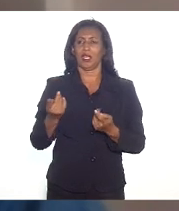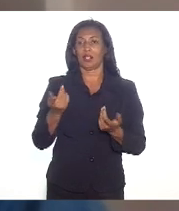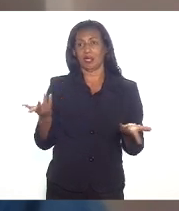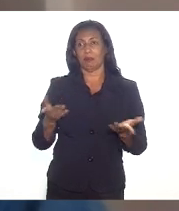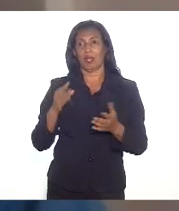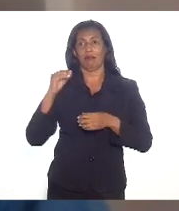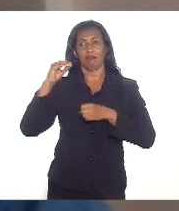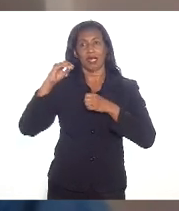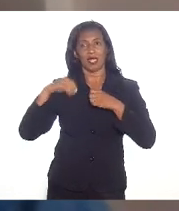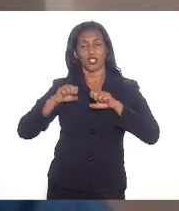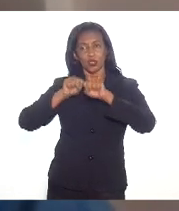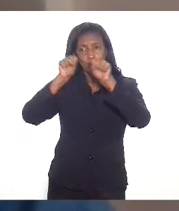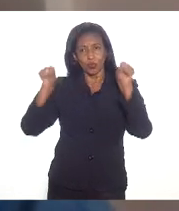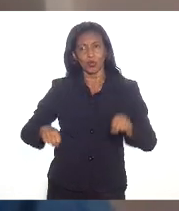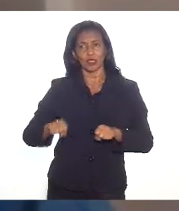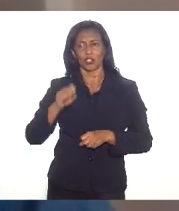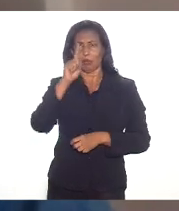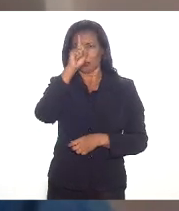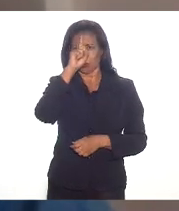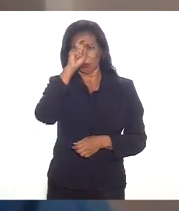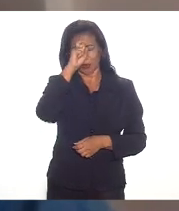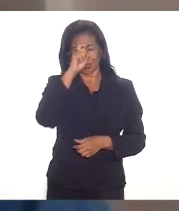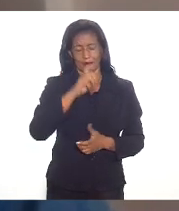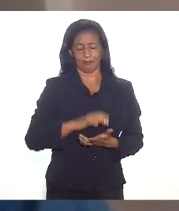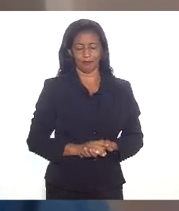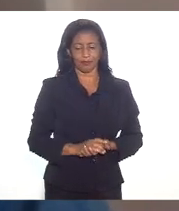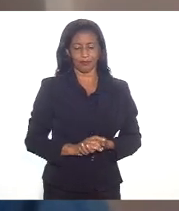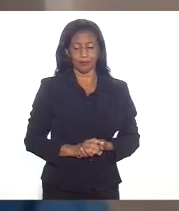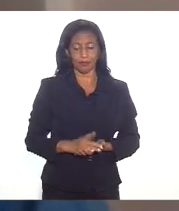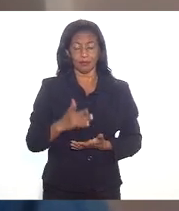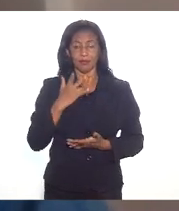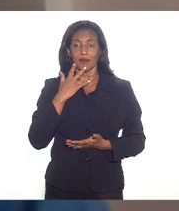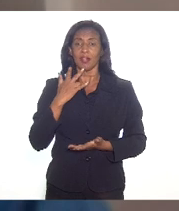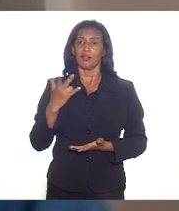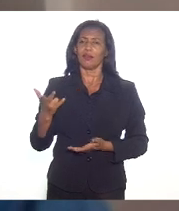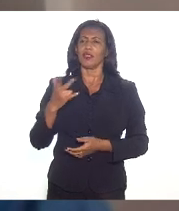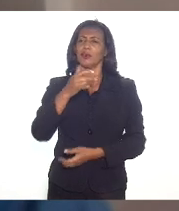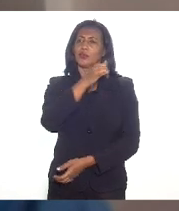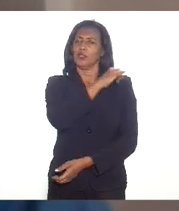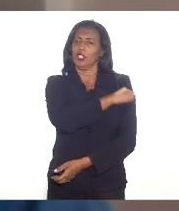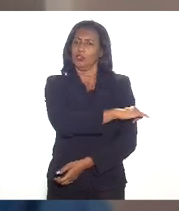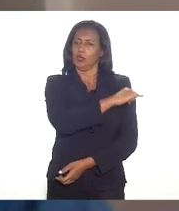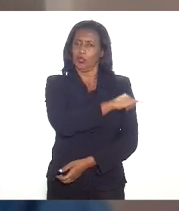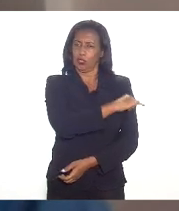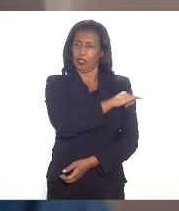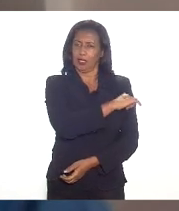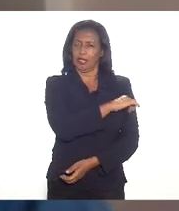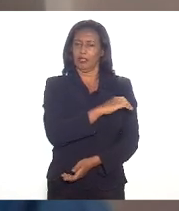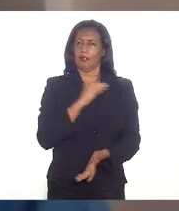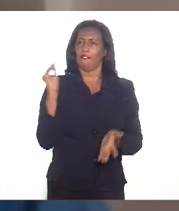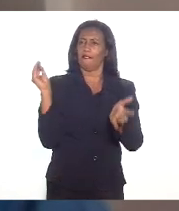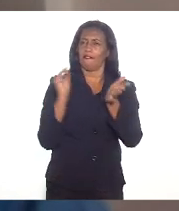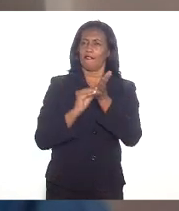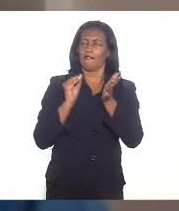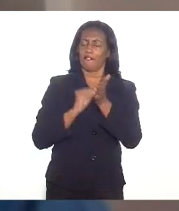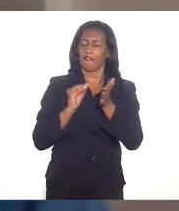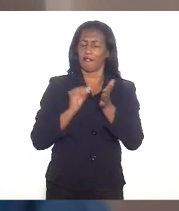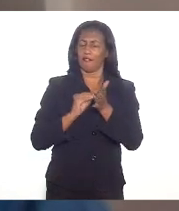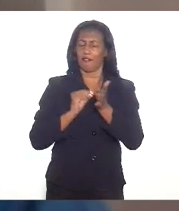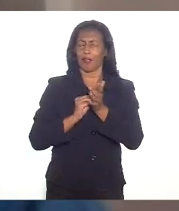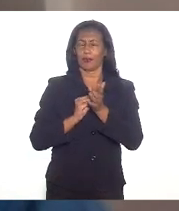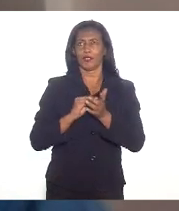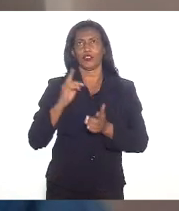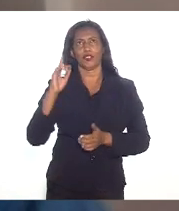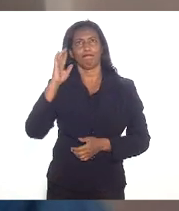hospitalar. Bom, o Estado do Rio de Janeiro, que eu sempre coloco, que a gente tem falta de tradição de